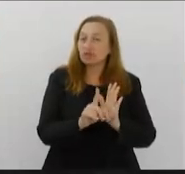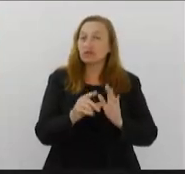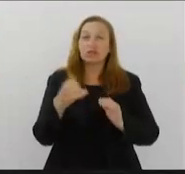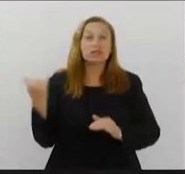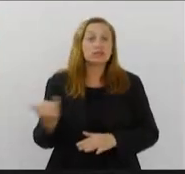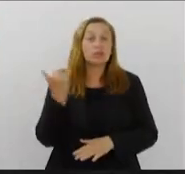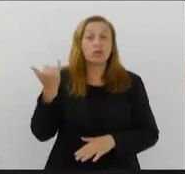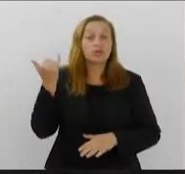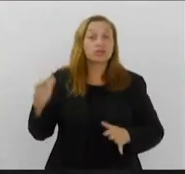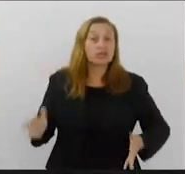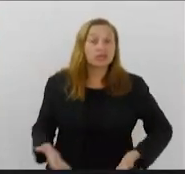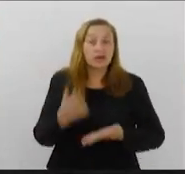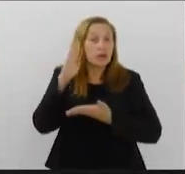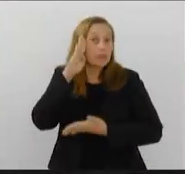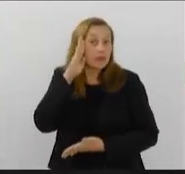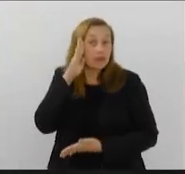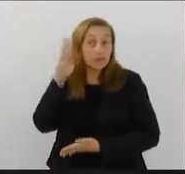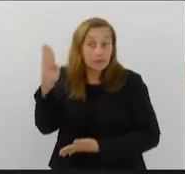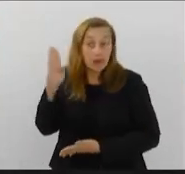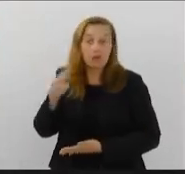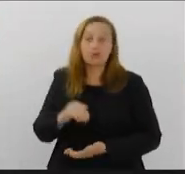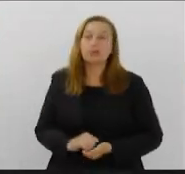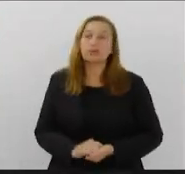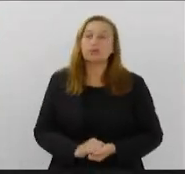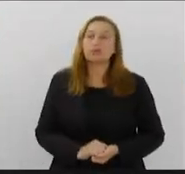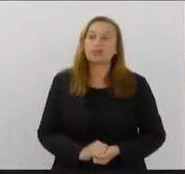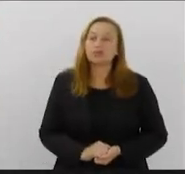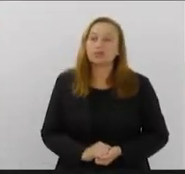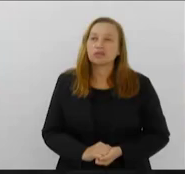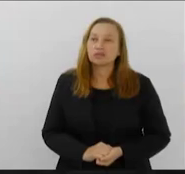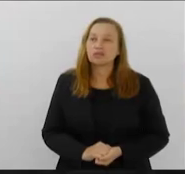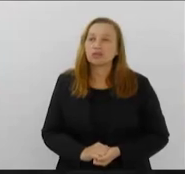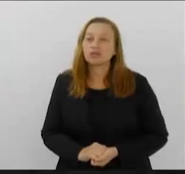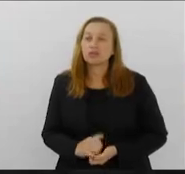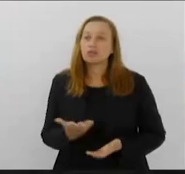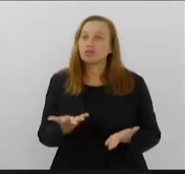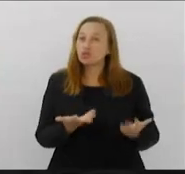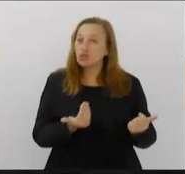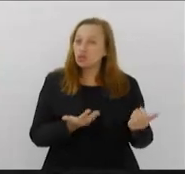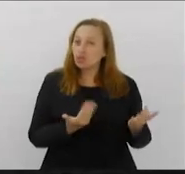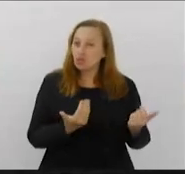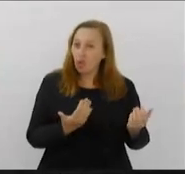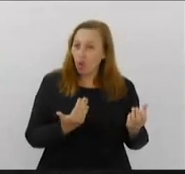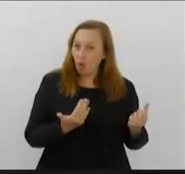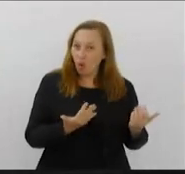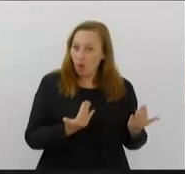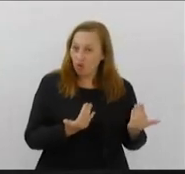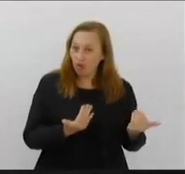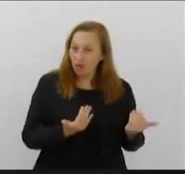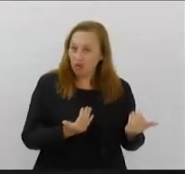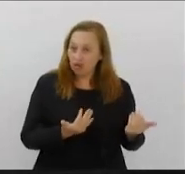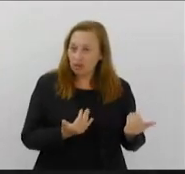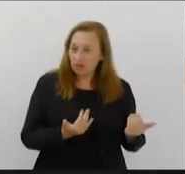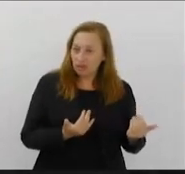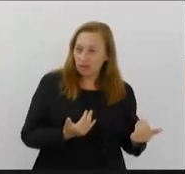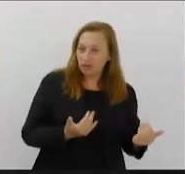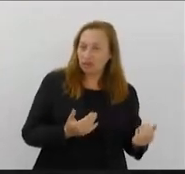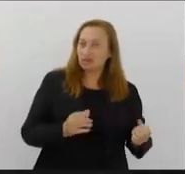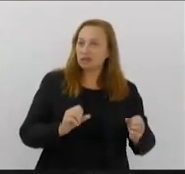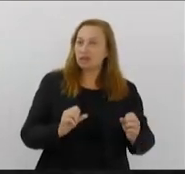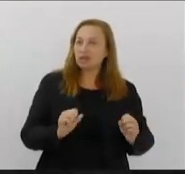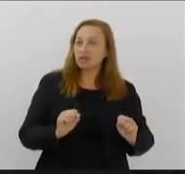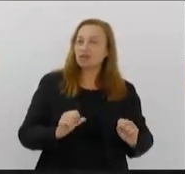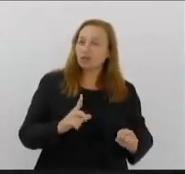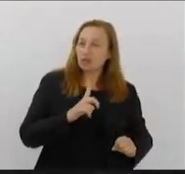iniciativas fundamentais que fazem com que a juventude se empodere do parlamento e, a partir do